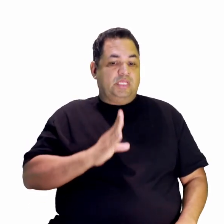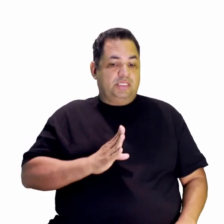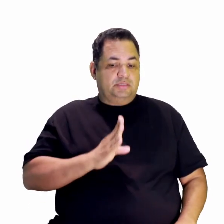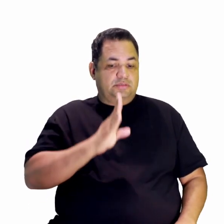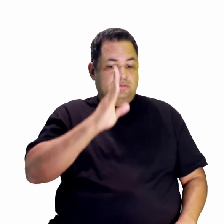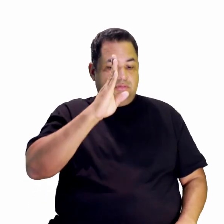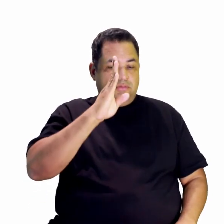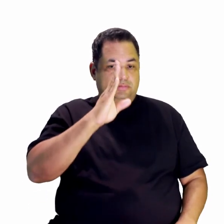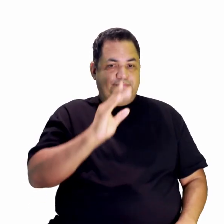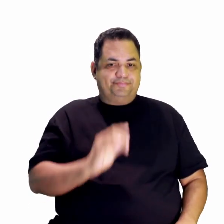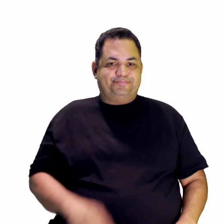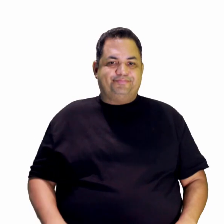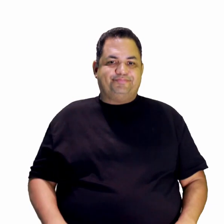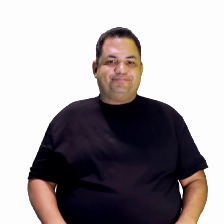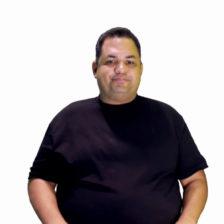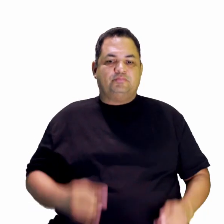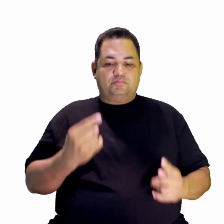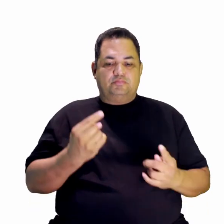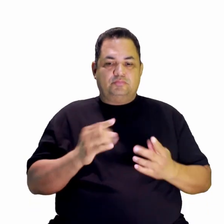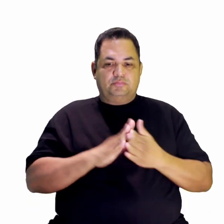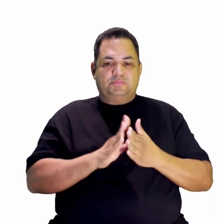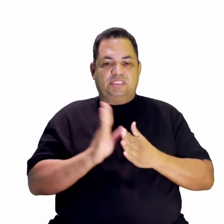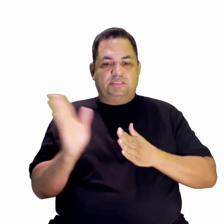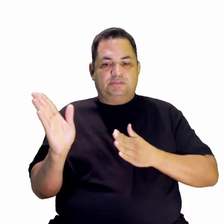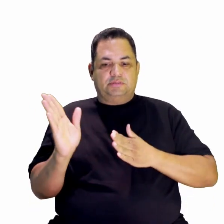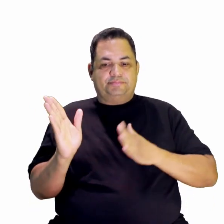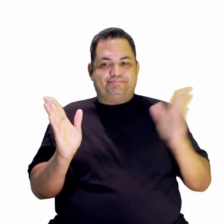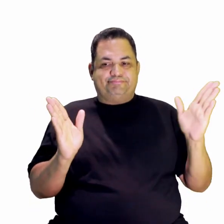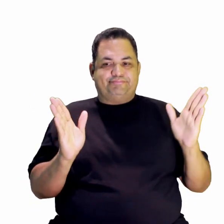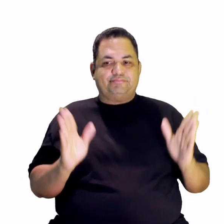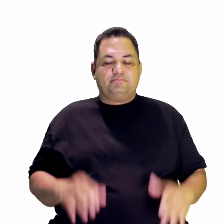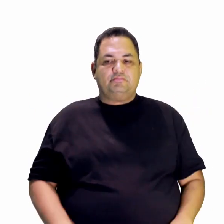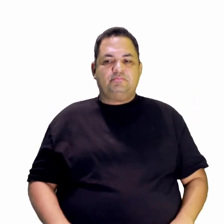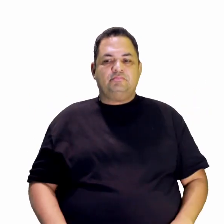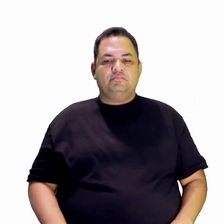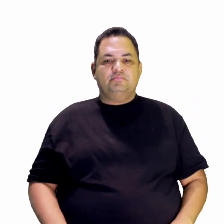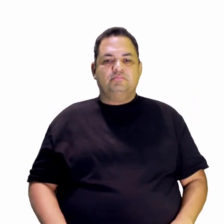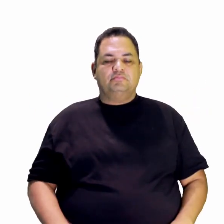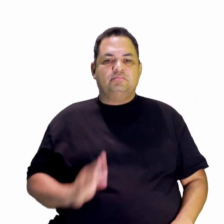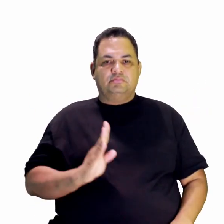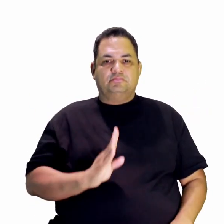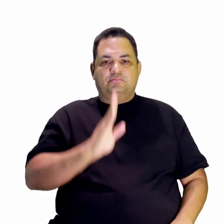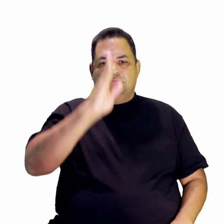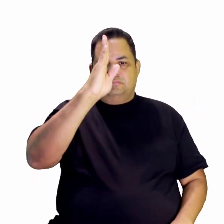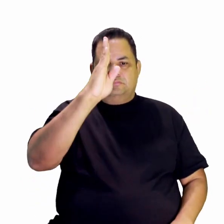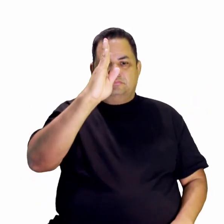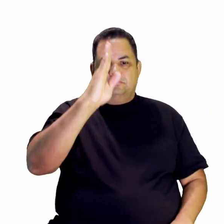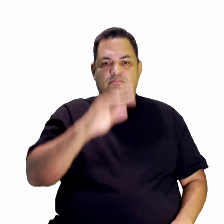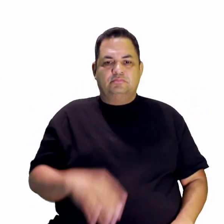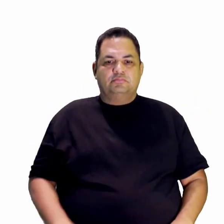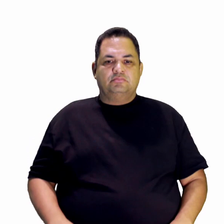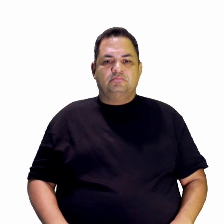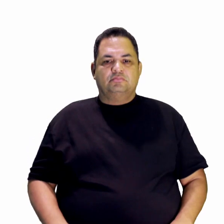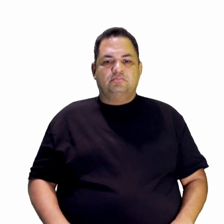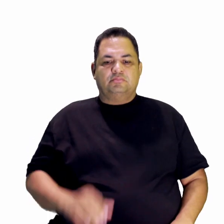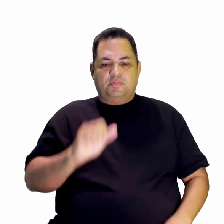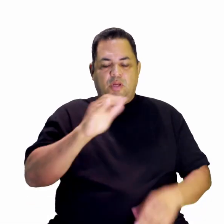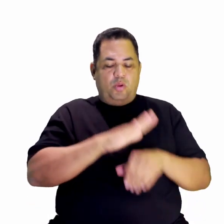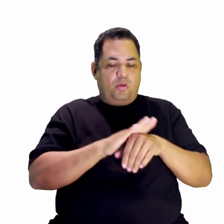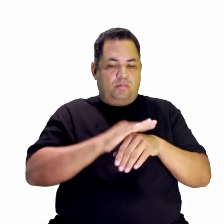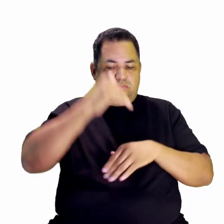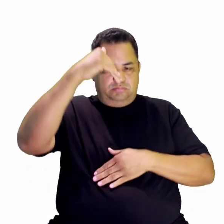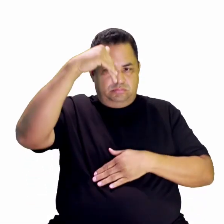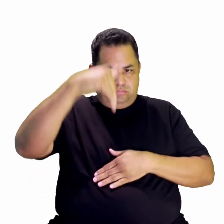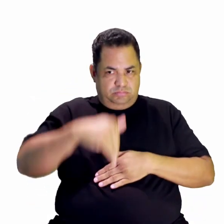direção, sempre o sentido oposto. Se a força está puxando para cima, vertical para cima, o atrito é vertical